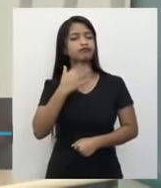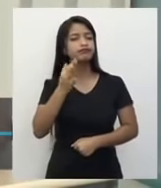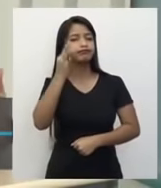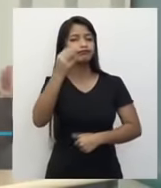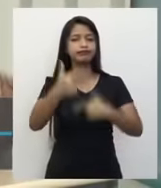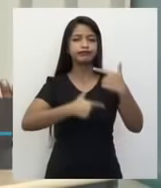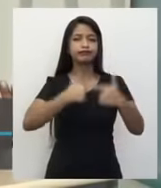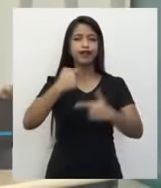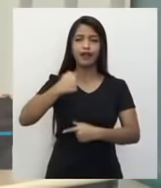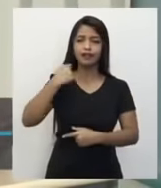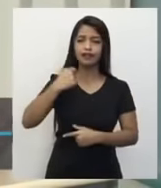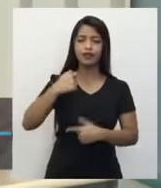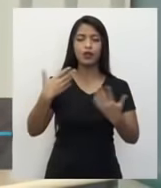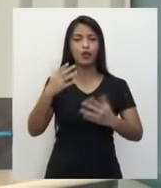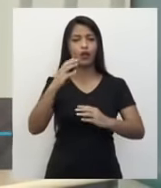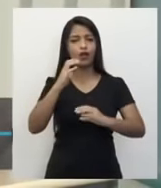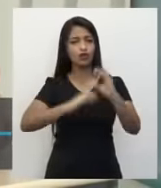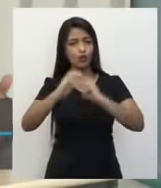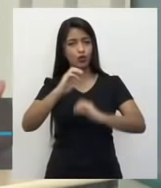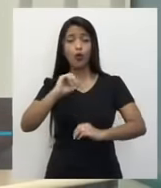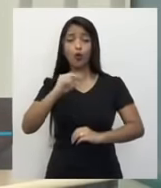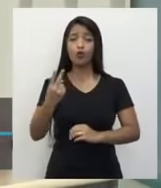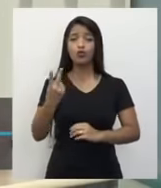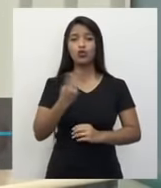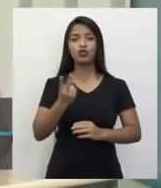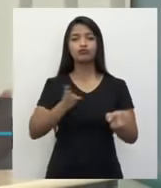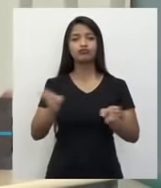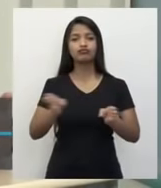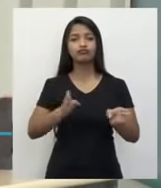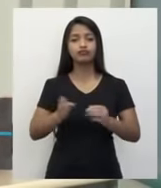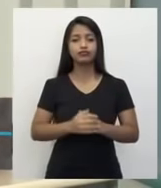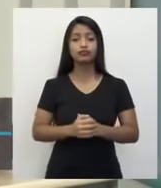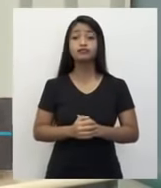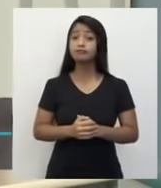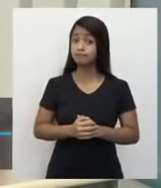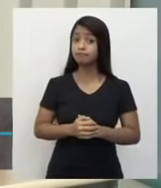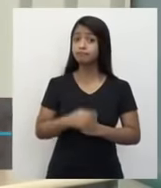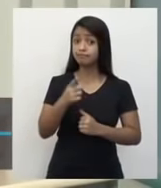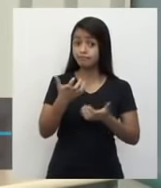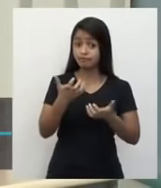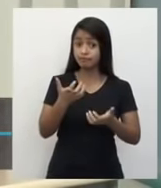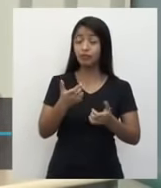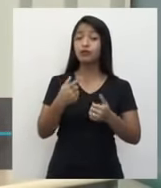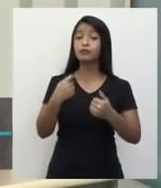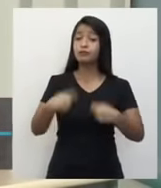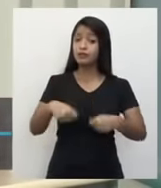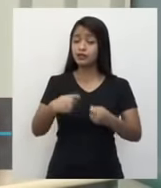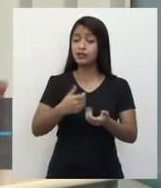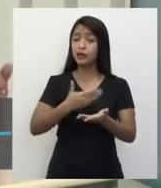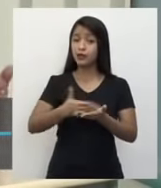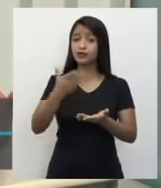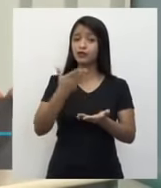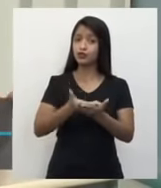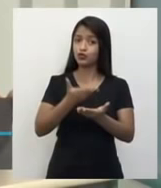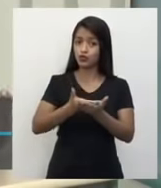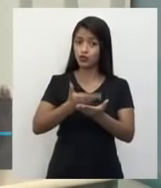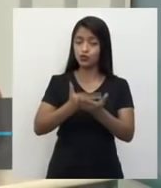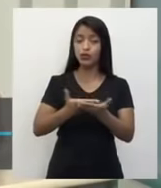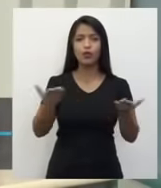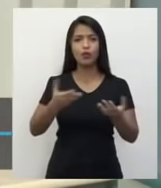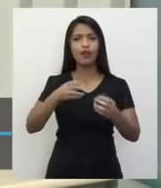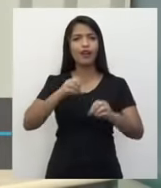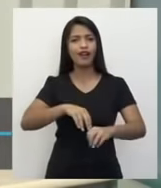Emily, para ser atriz, cantora, precisa começar pelo menos nos estudos. Então, hoje a gente está na aula certa. Turma, a